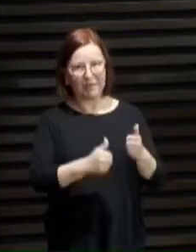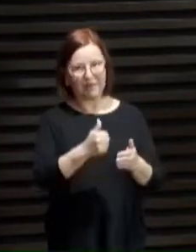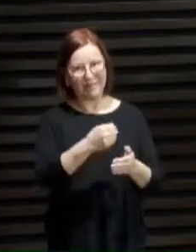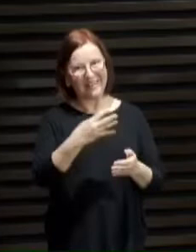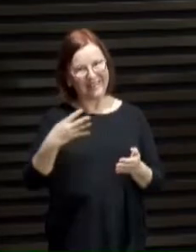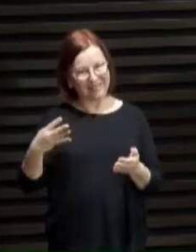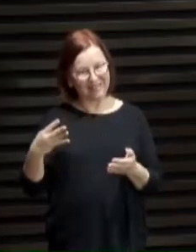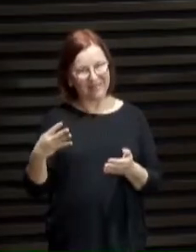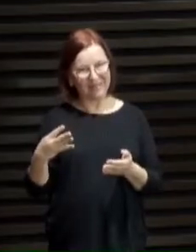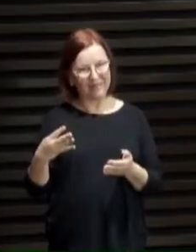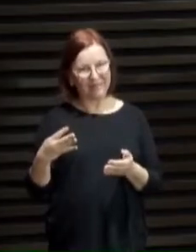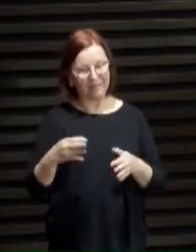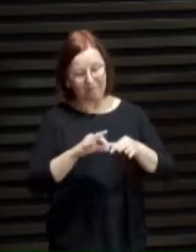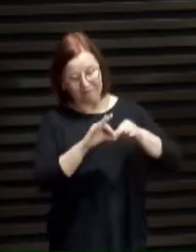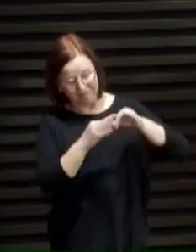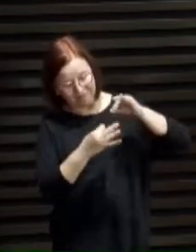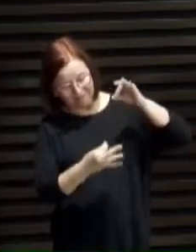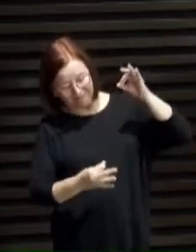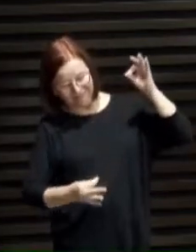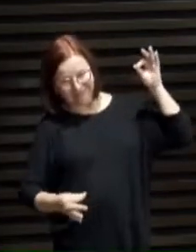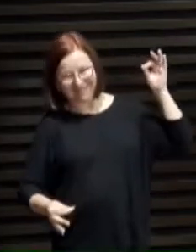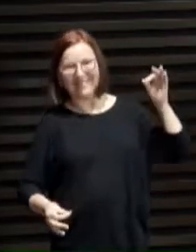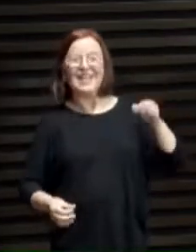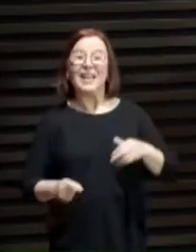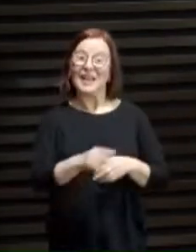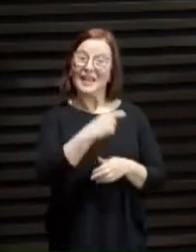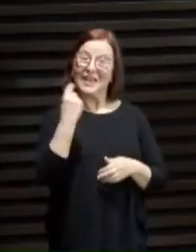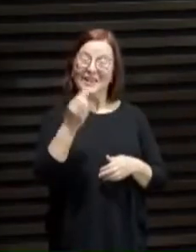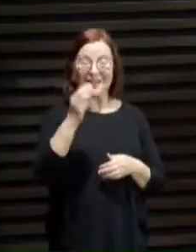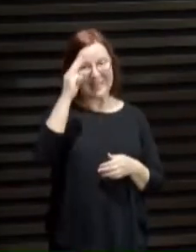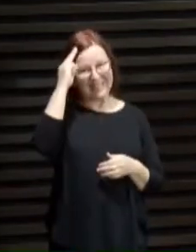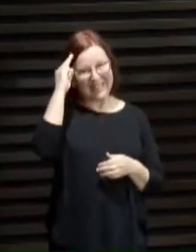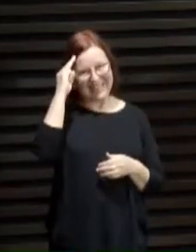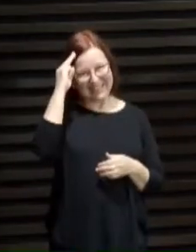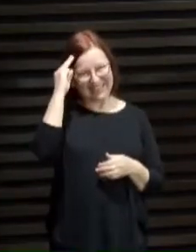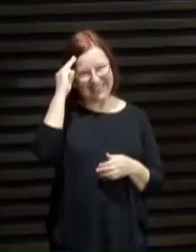um longo texto que vamos meditar ao longo de 4